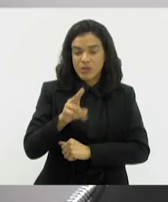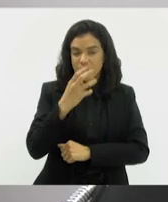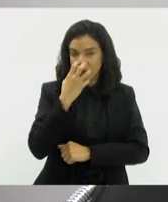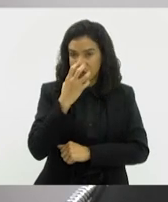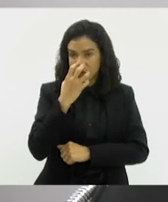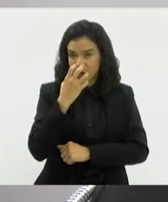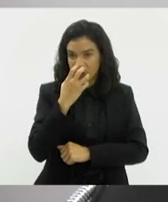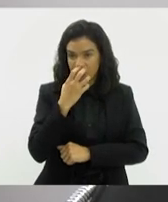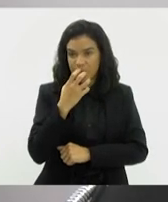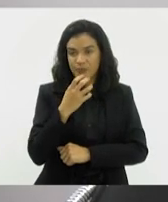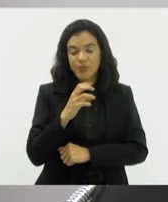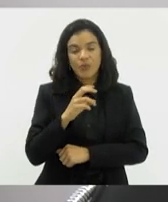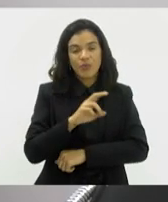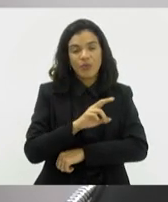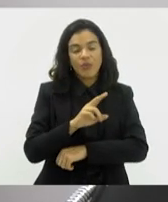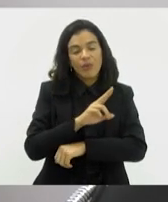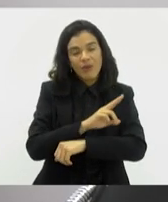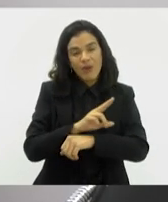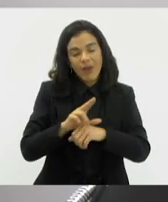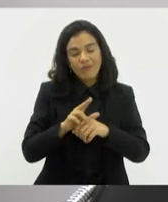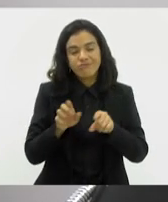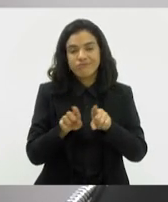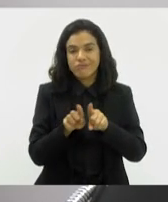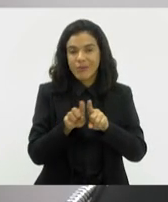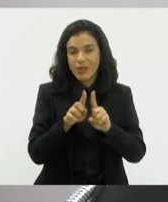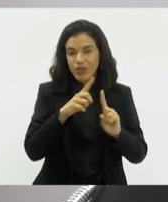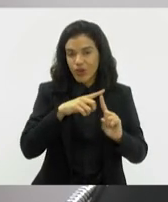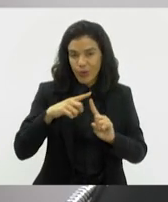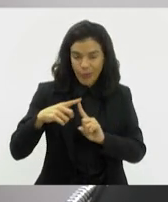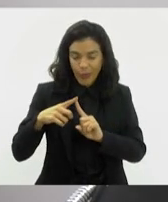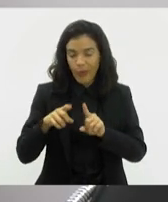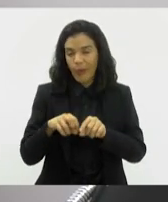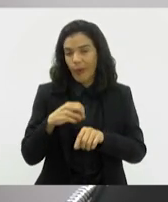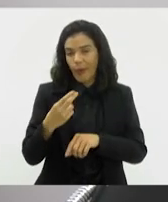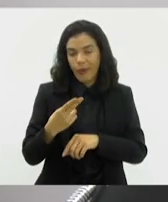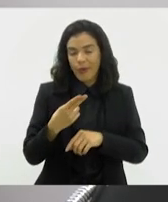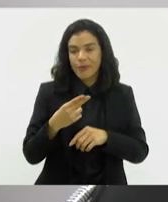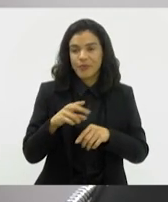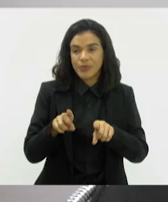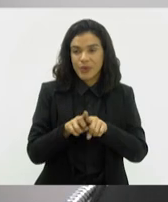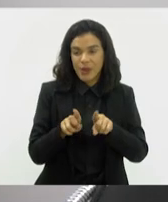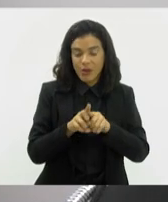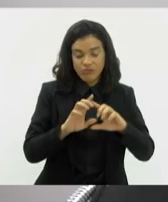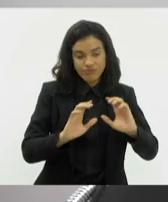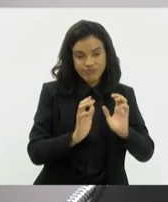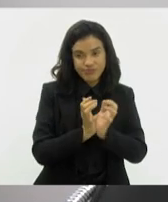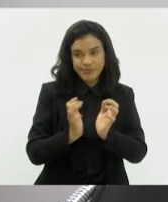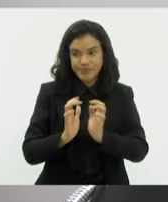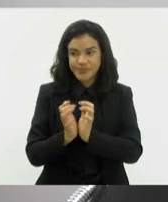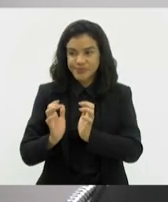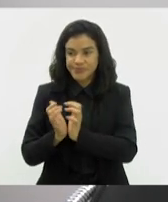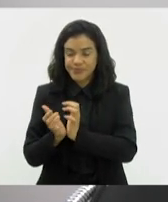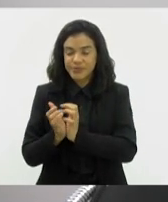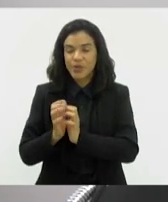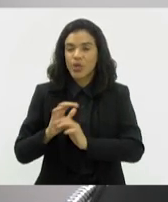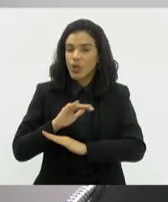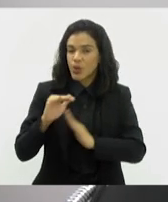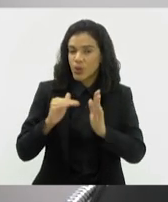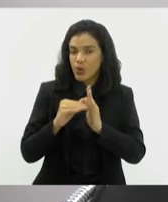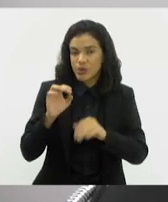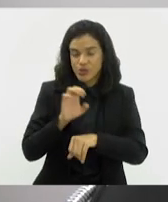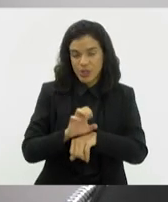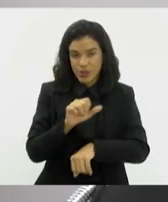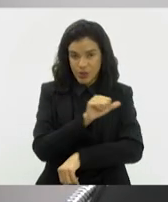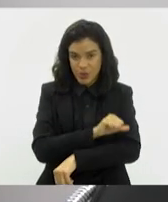como sem raça definida, de qualquer linhagem, variante ou categoria, em todo o estado do Rio de